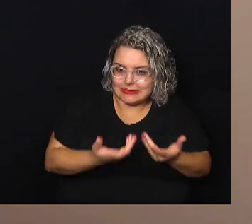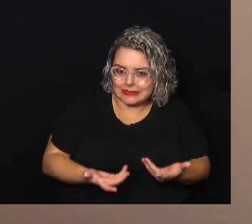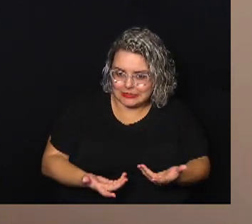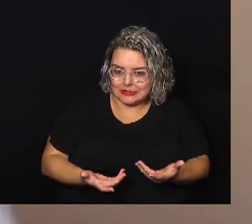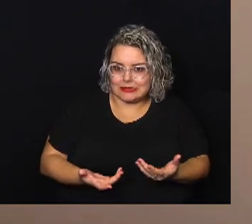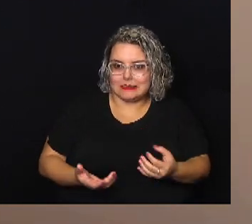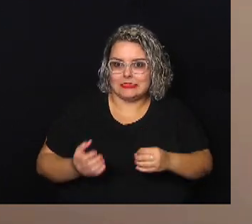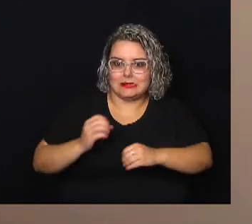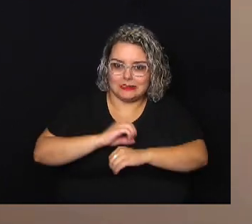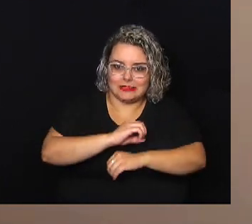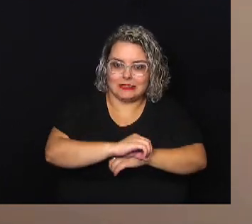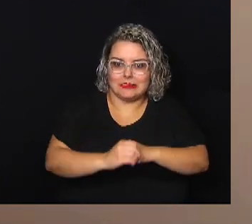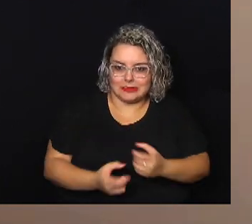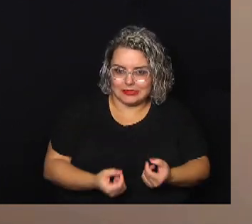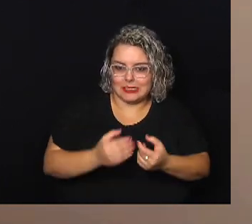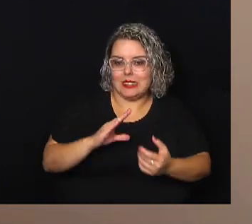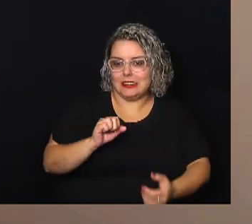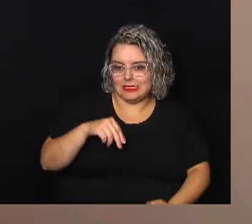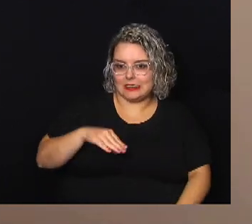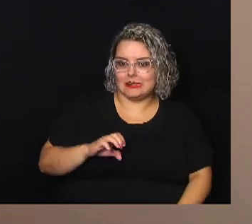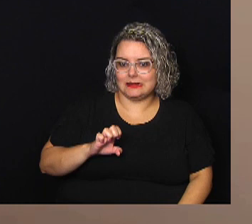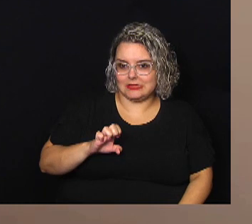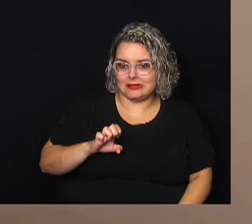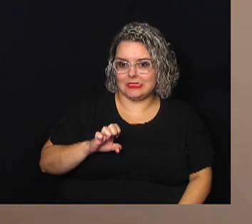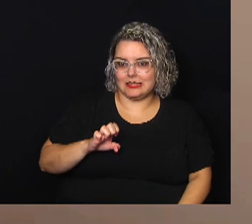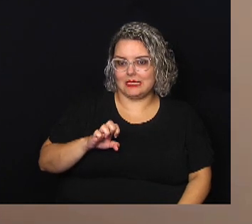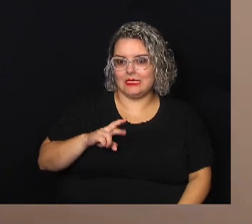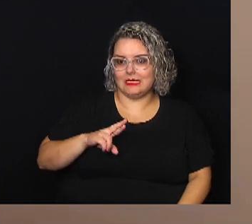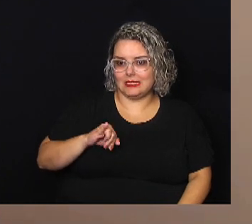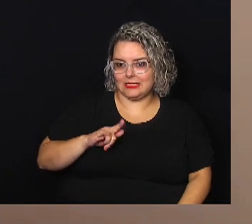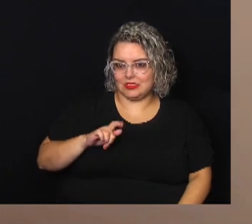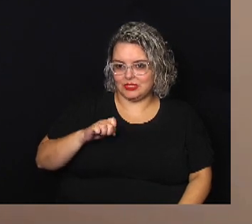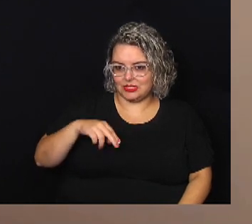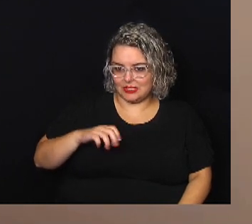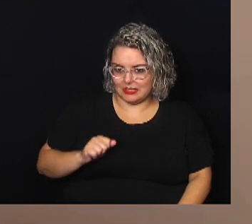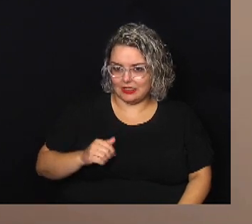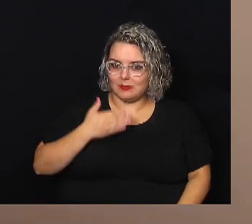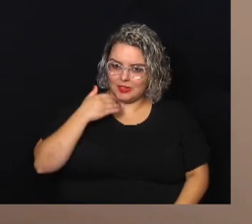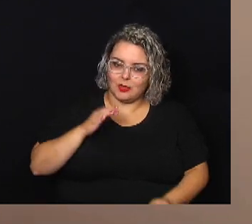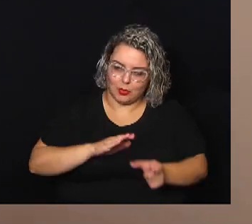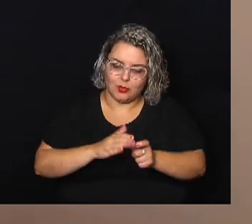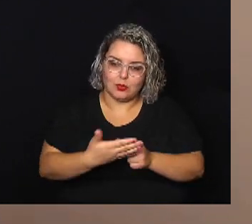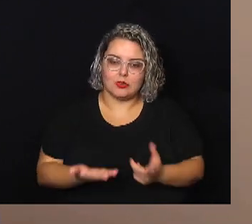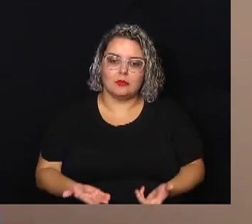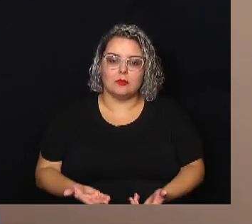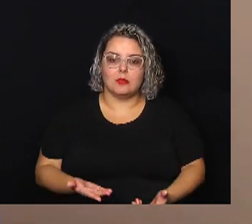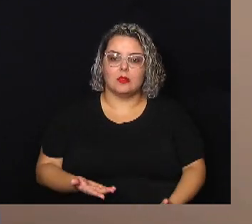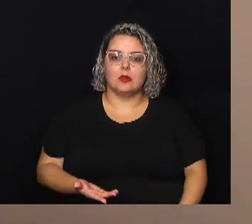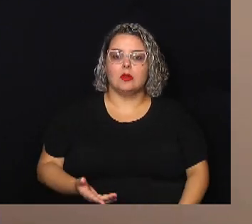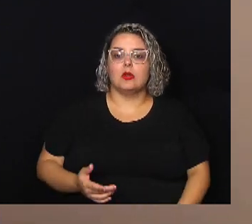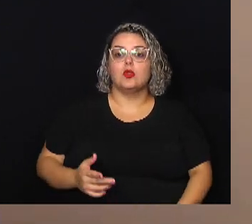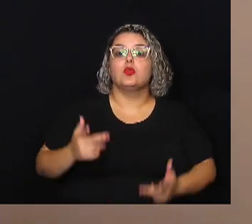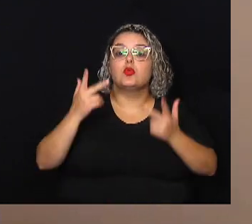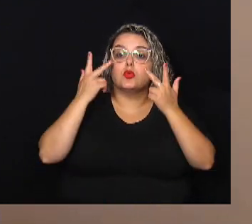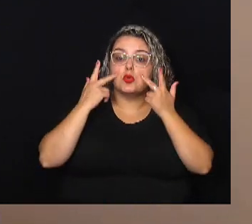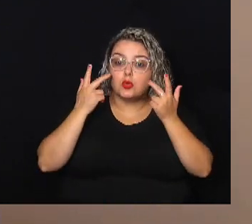células cancerígenas, acho que é melhor a gente usar esse termo, normalmente são fruto de